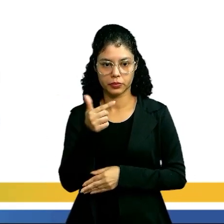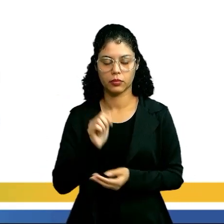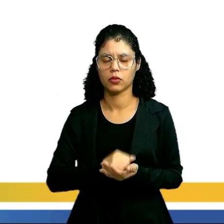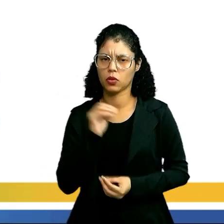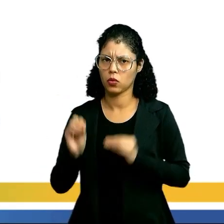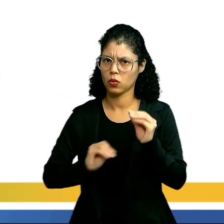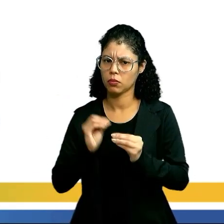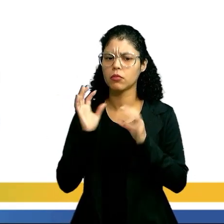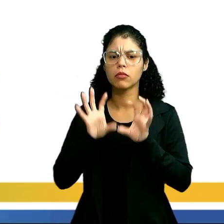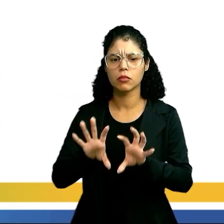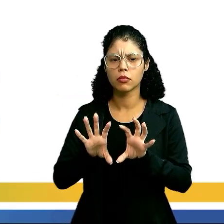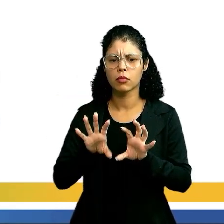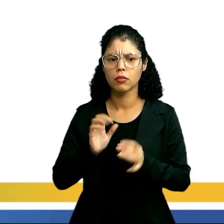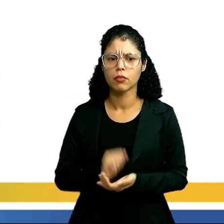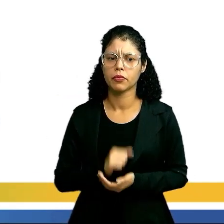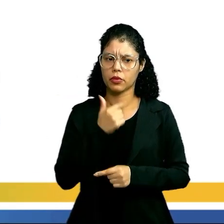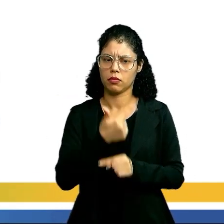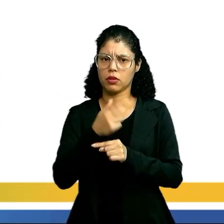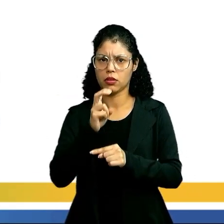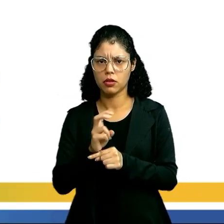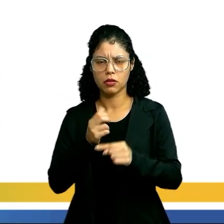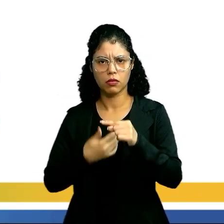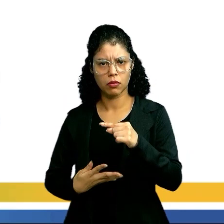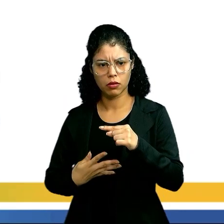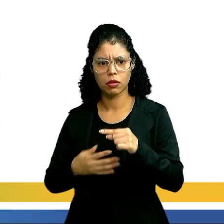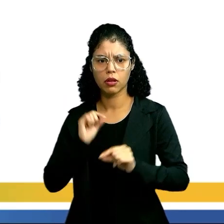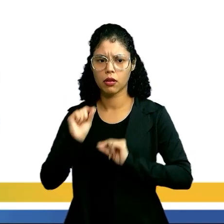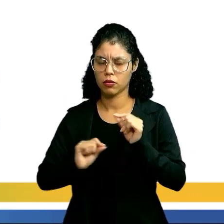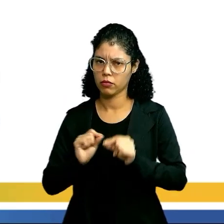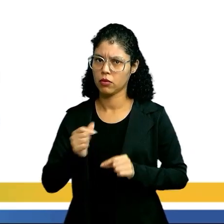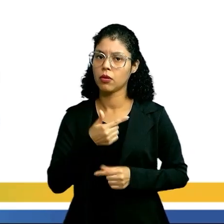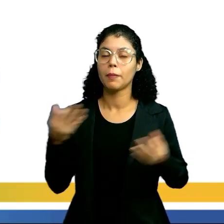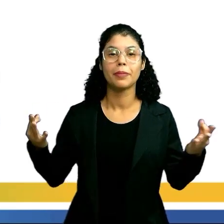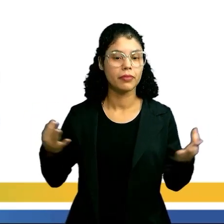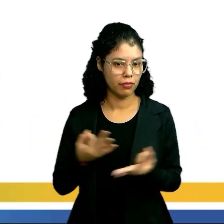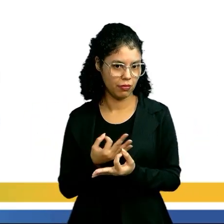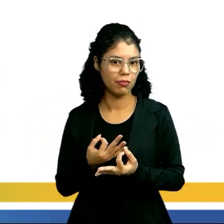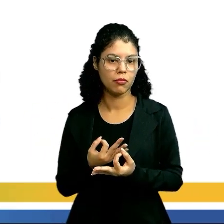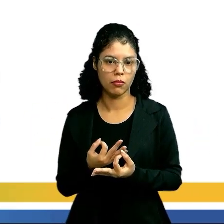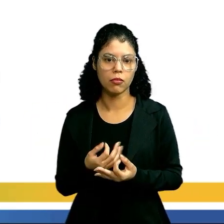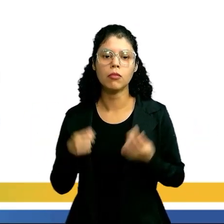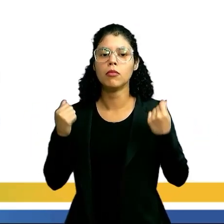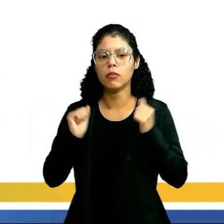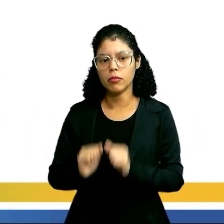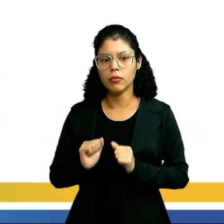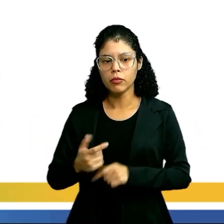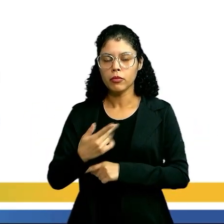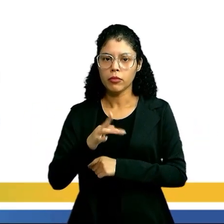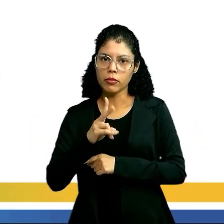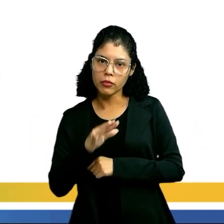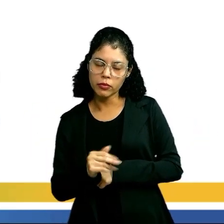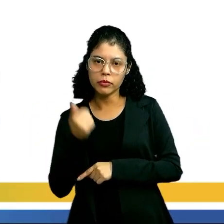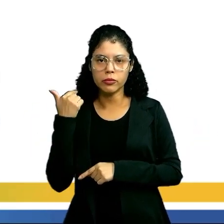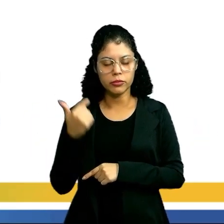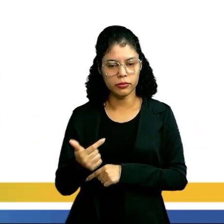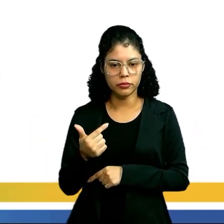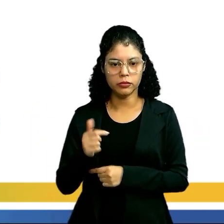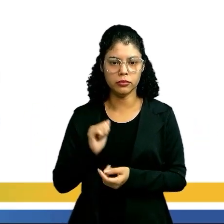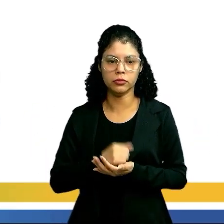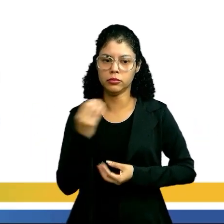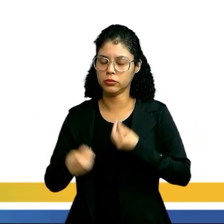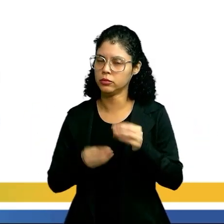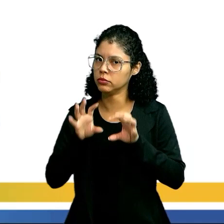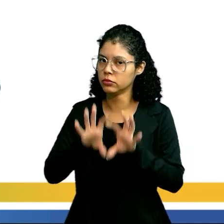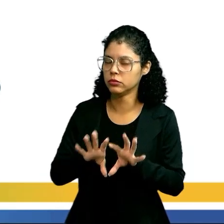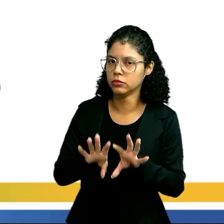Mas como assim? 25 e 4, tá, são quadrados perfeitos, então eles são potência de base 2. Como é que